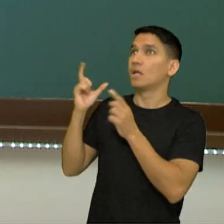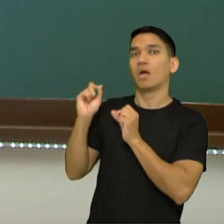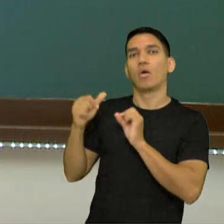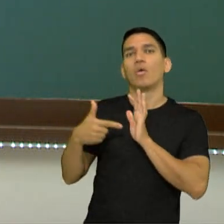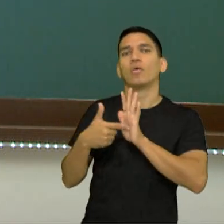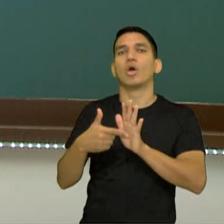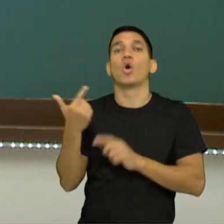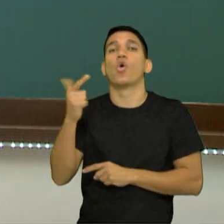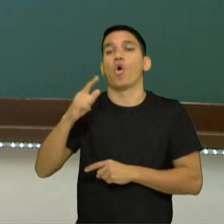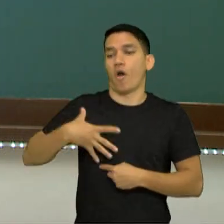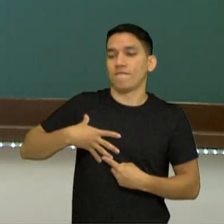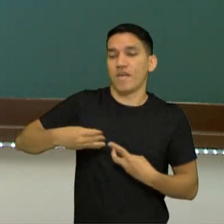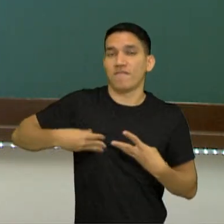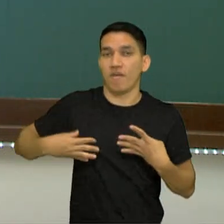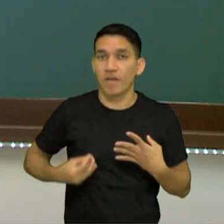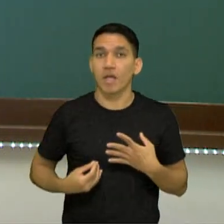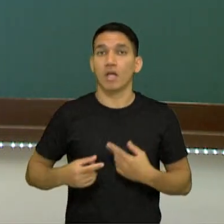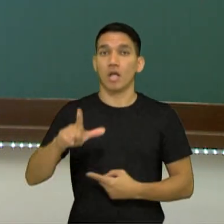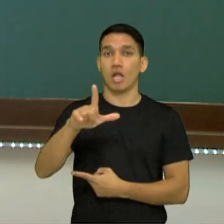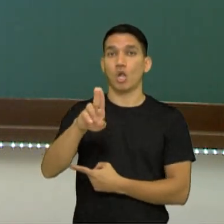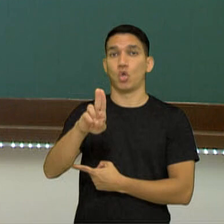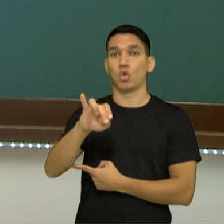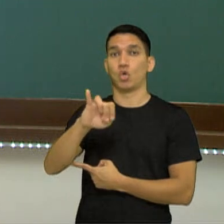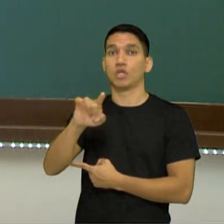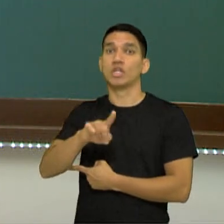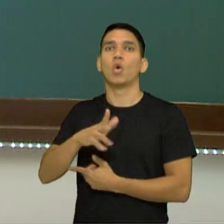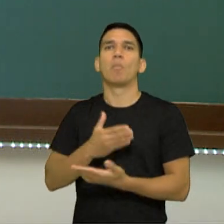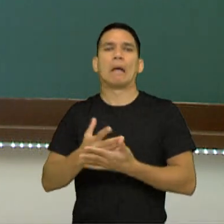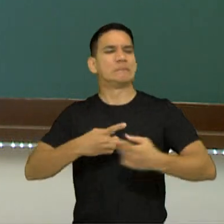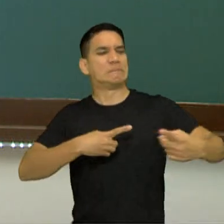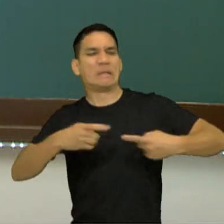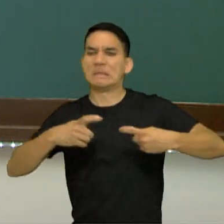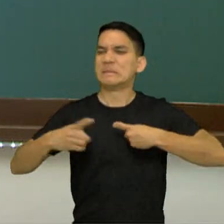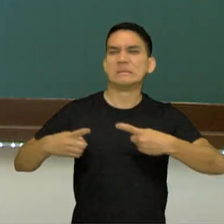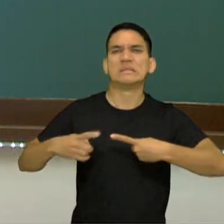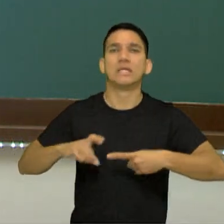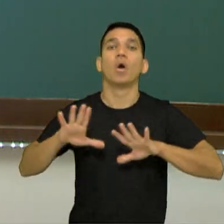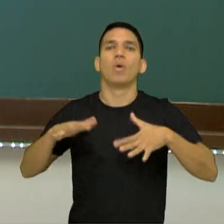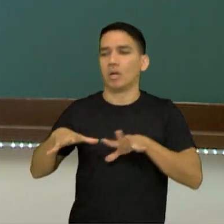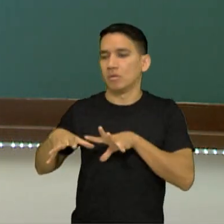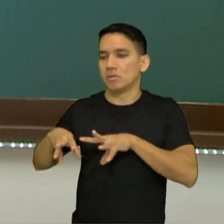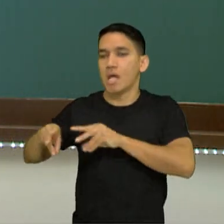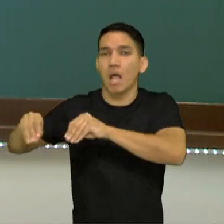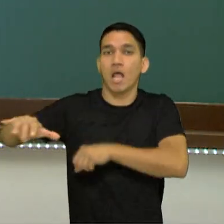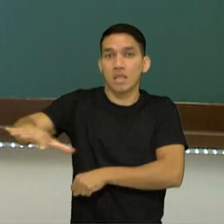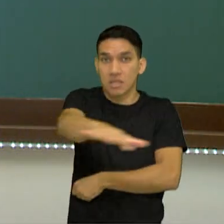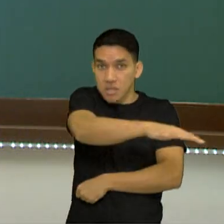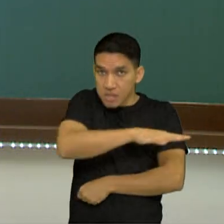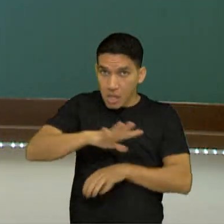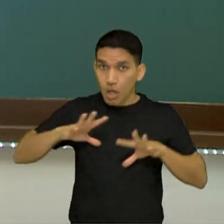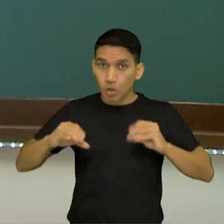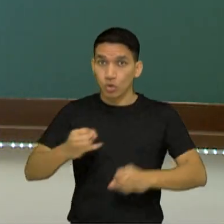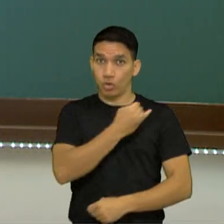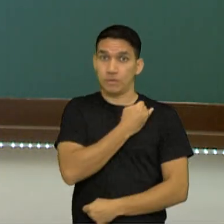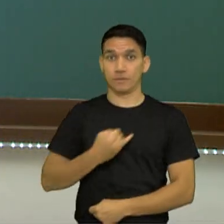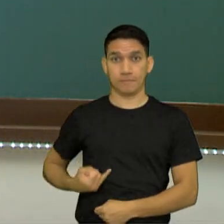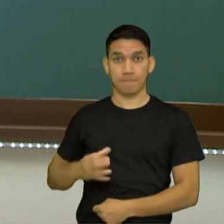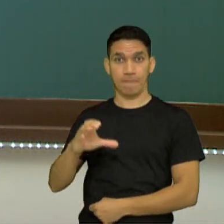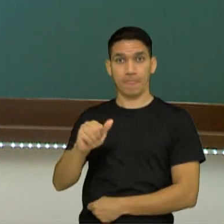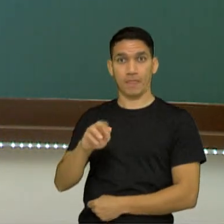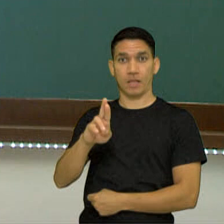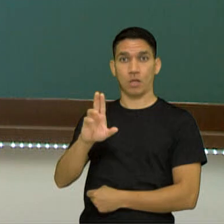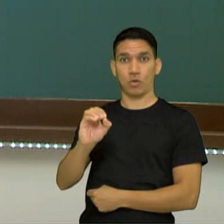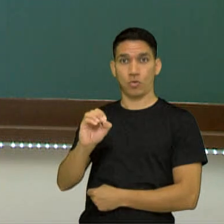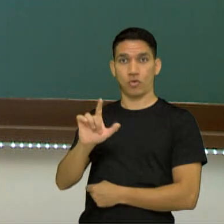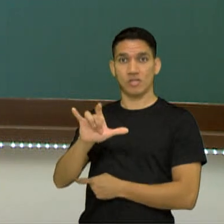Os outros filhos do Luís eles vão passar a disputar o território, né, do Império Carolíngio, e a gente vai ter